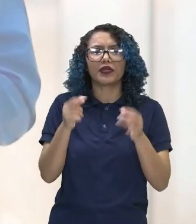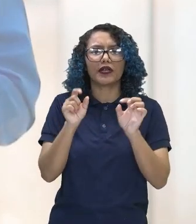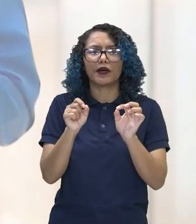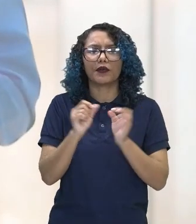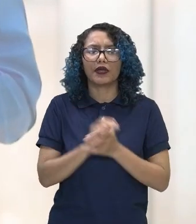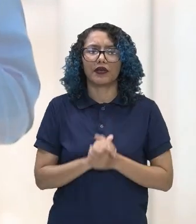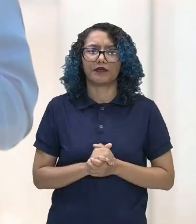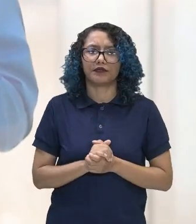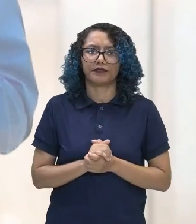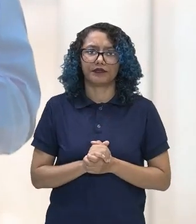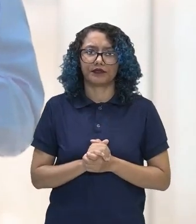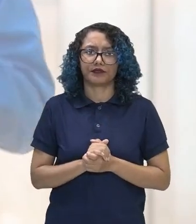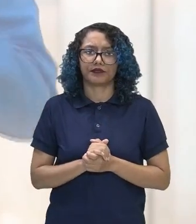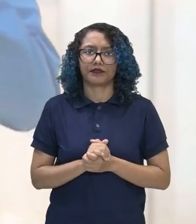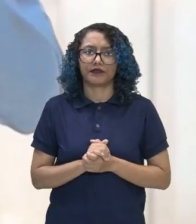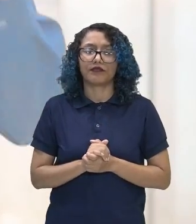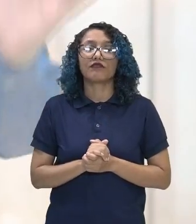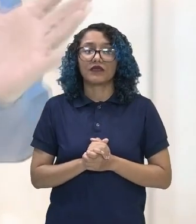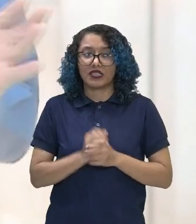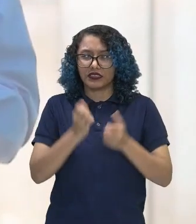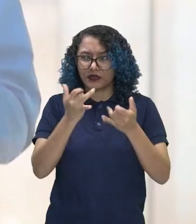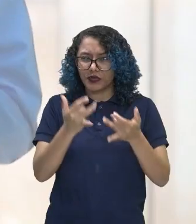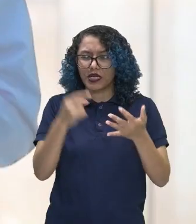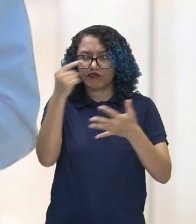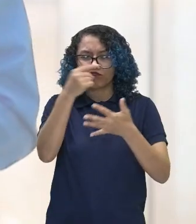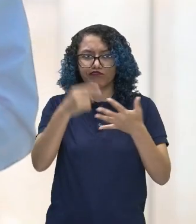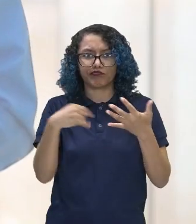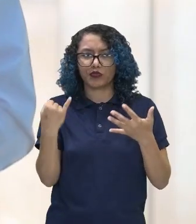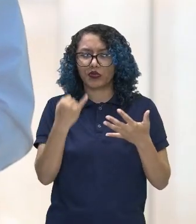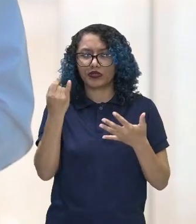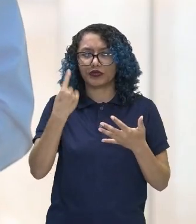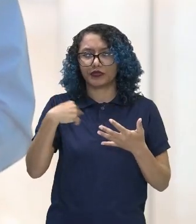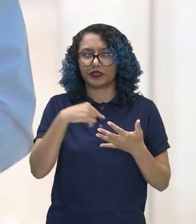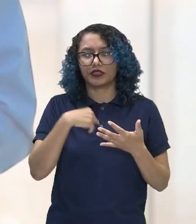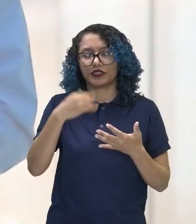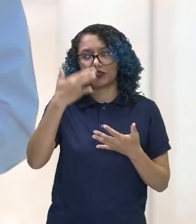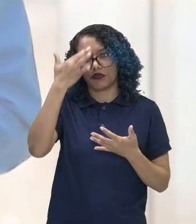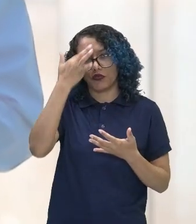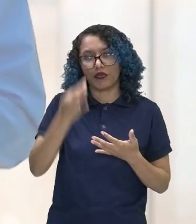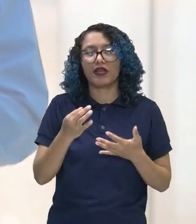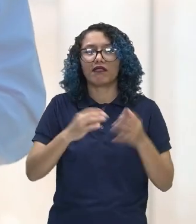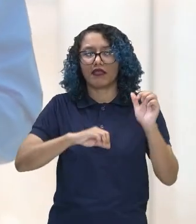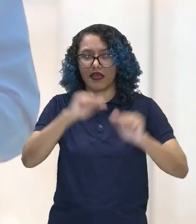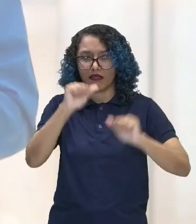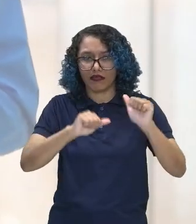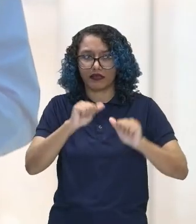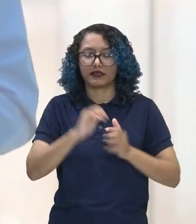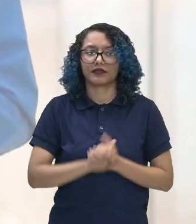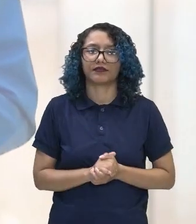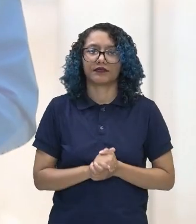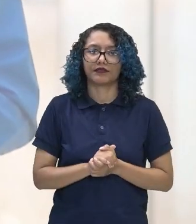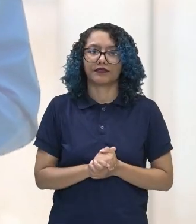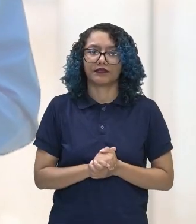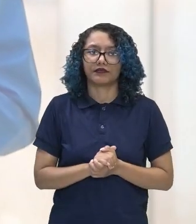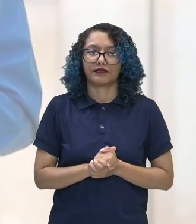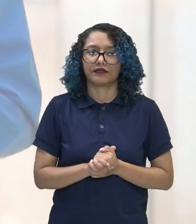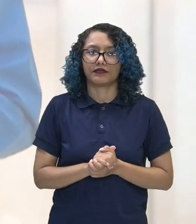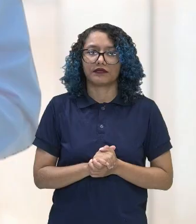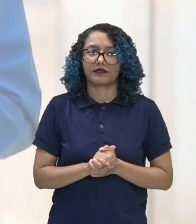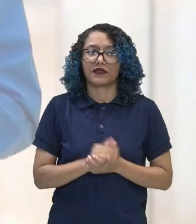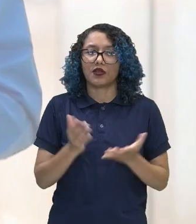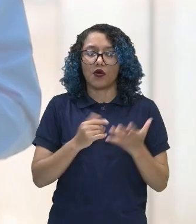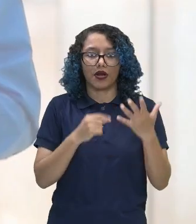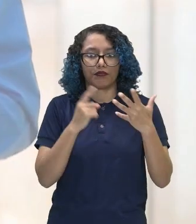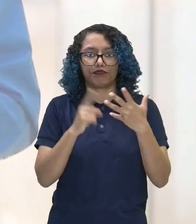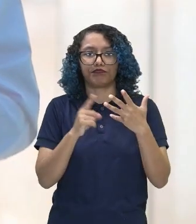essas questões que são fundamentais para nós entendermos esta análise. Vamos aí então para o nosso 4º